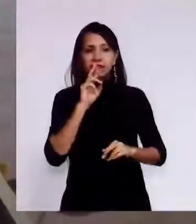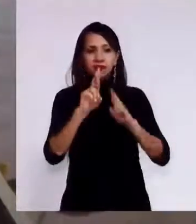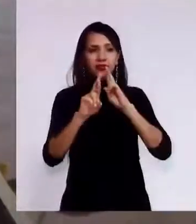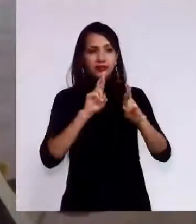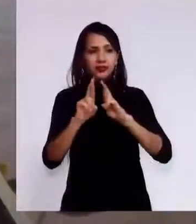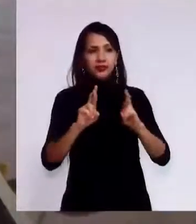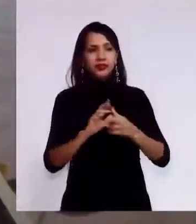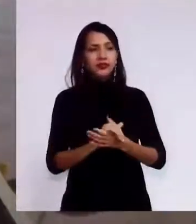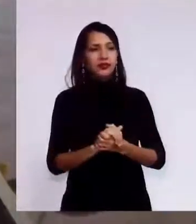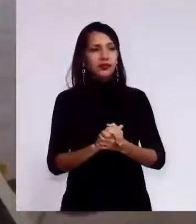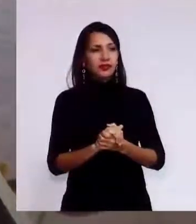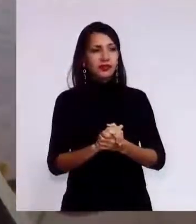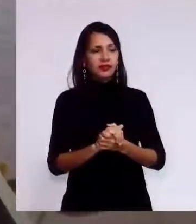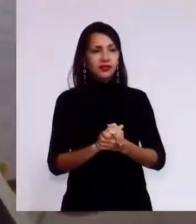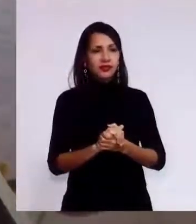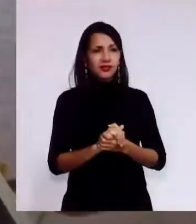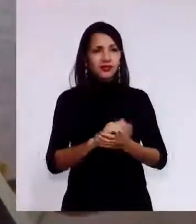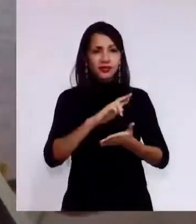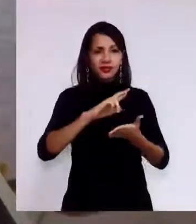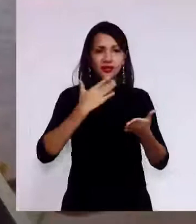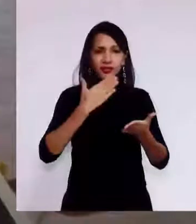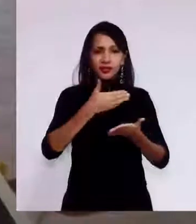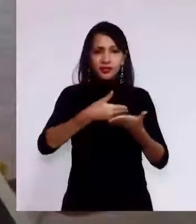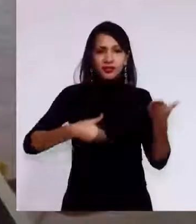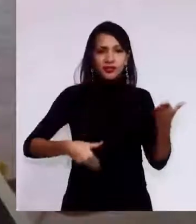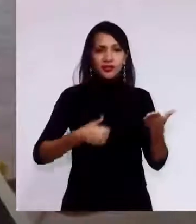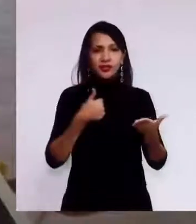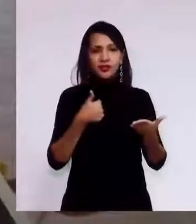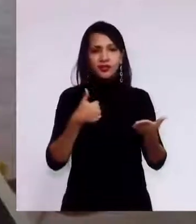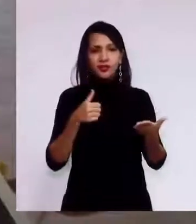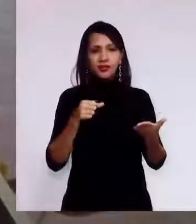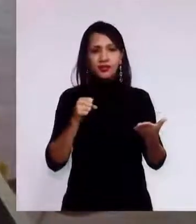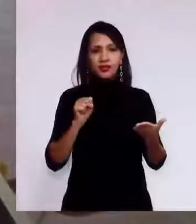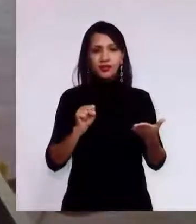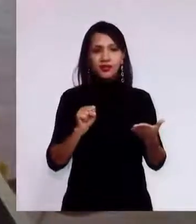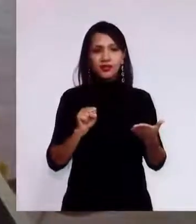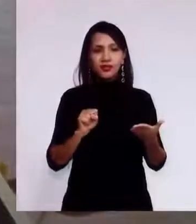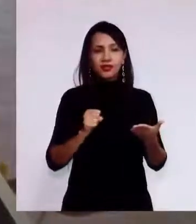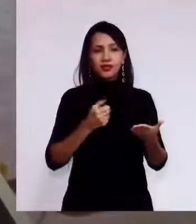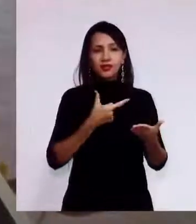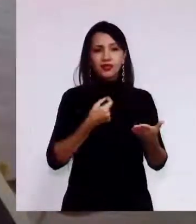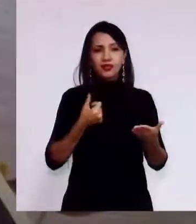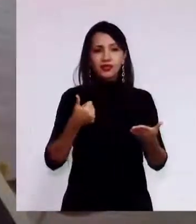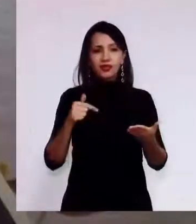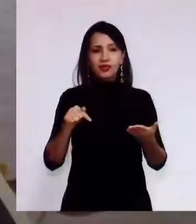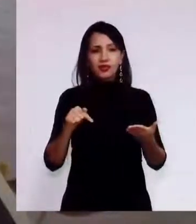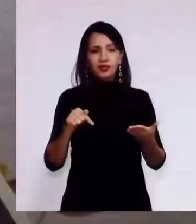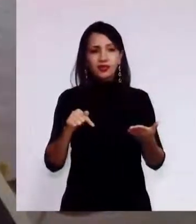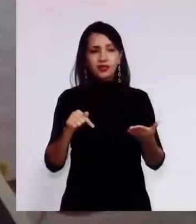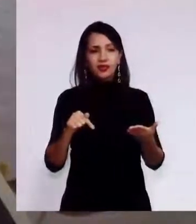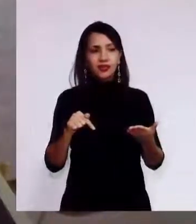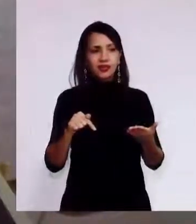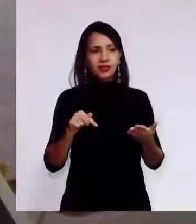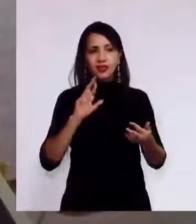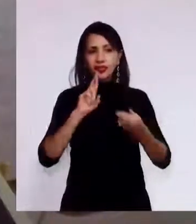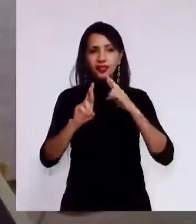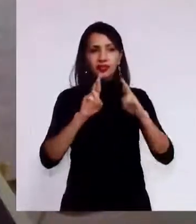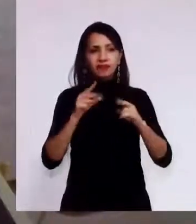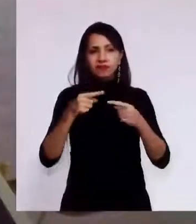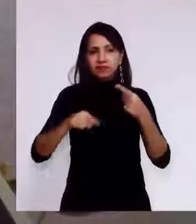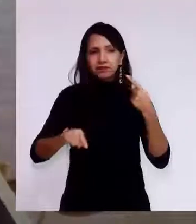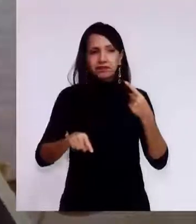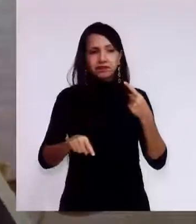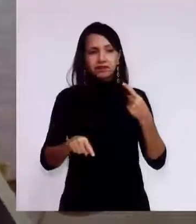exemplo? Requerimento 118 de 2017. Eu falei na semana passada, a resposta é ilegível.